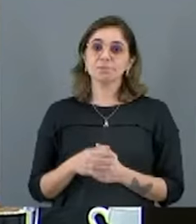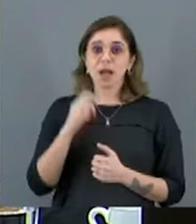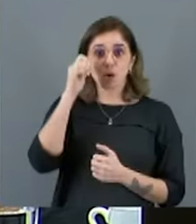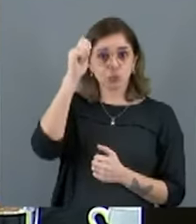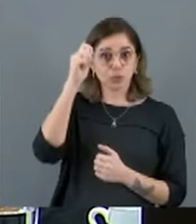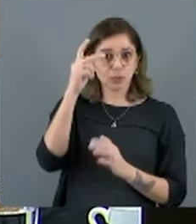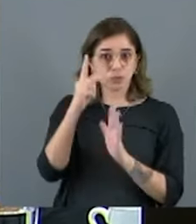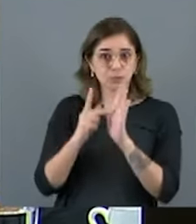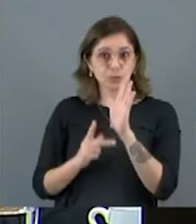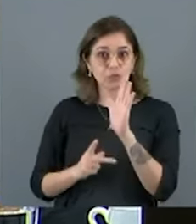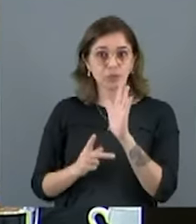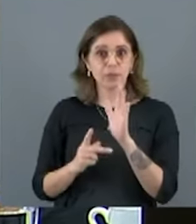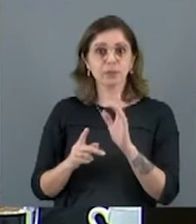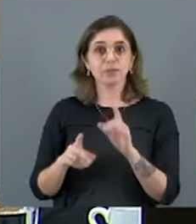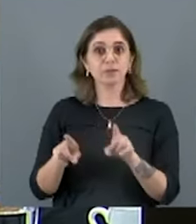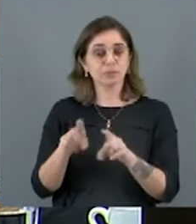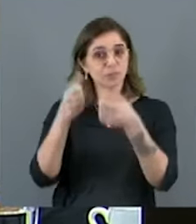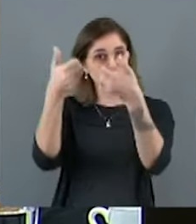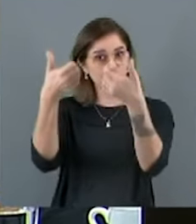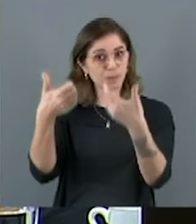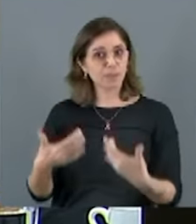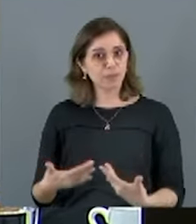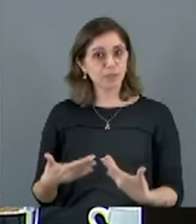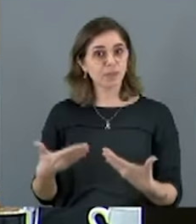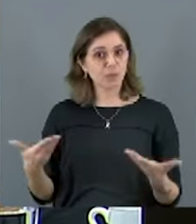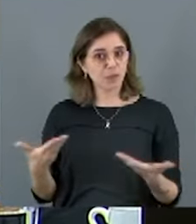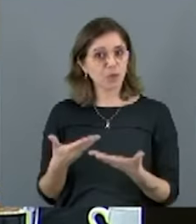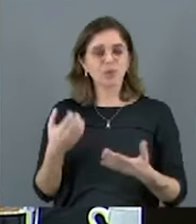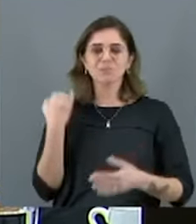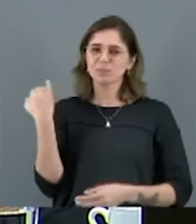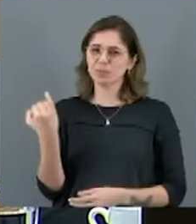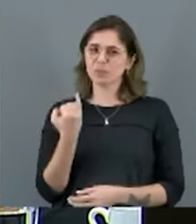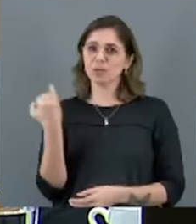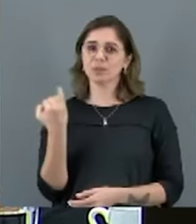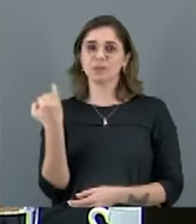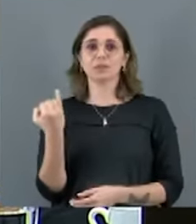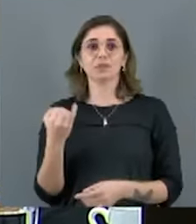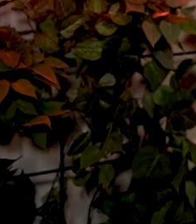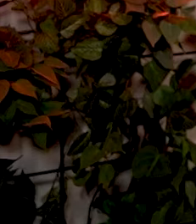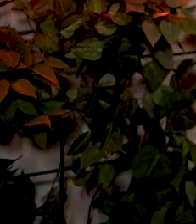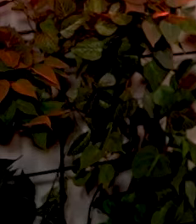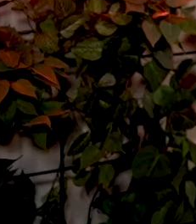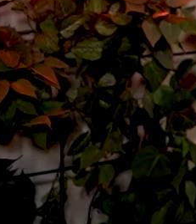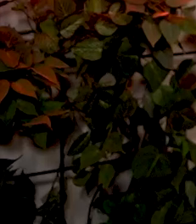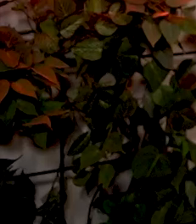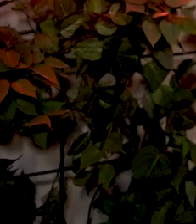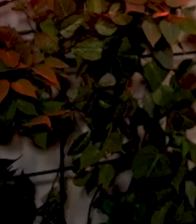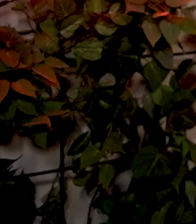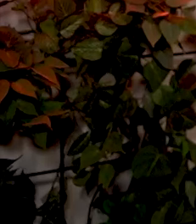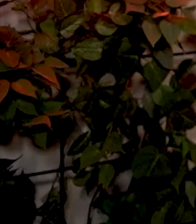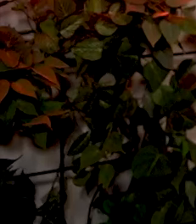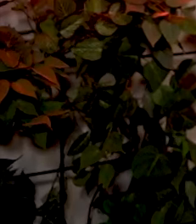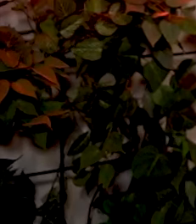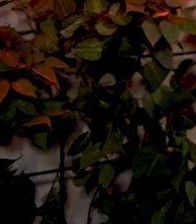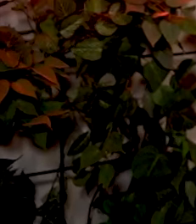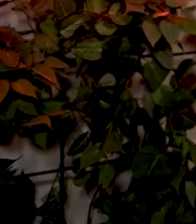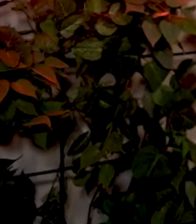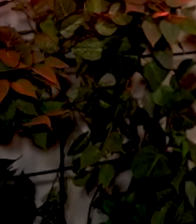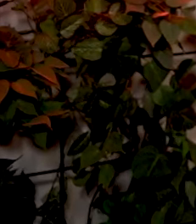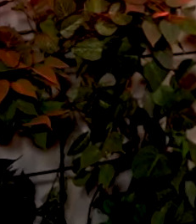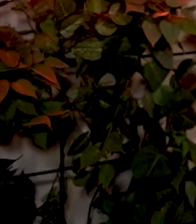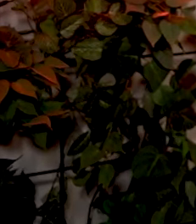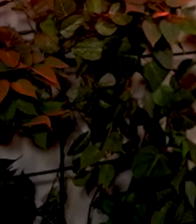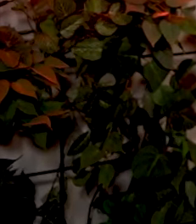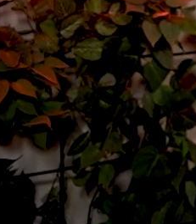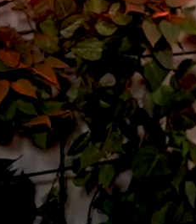do projeto e pela explicação dada. Muito importante e importante para o Brasil. Pessoal, é fundamental para você que